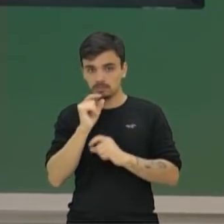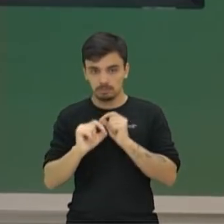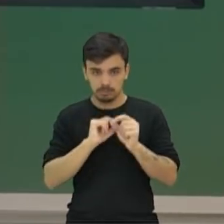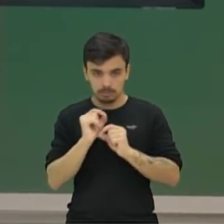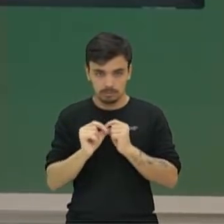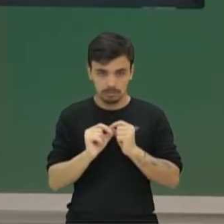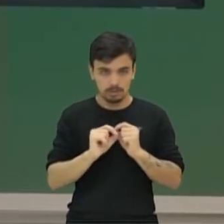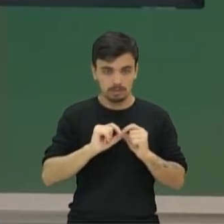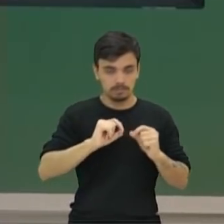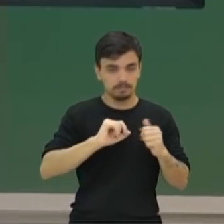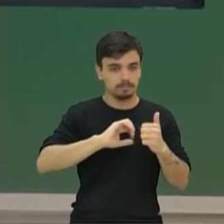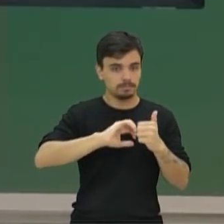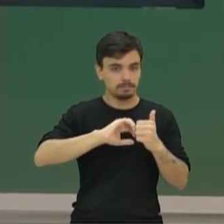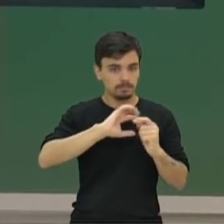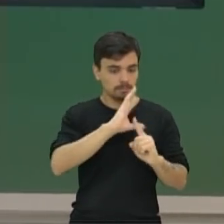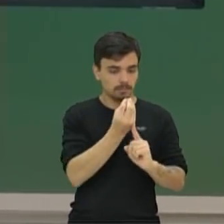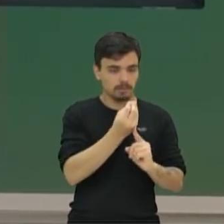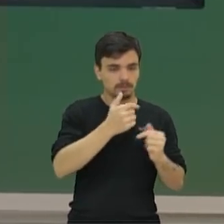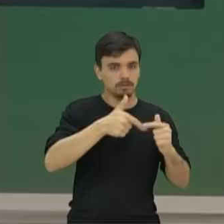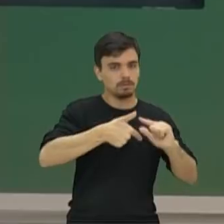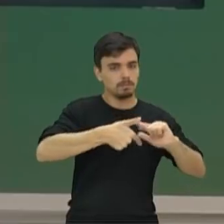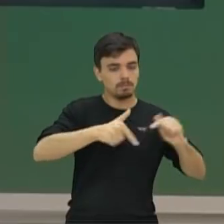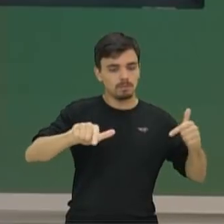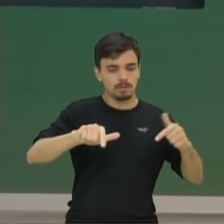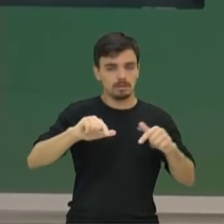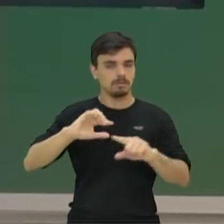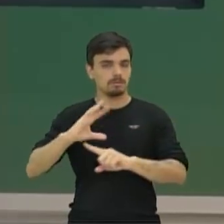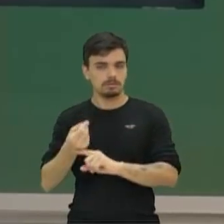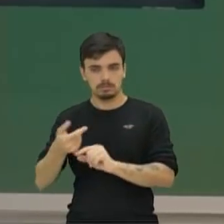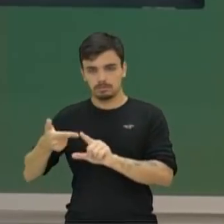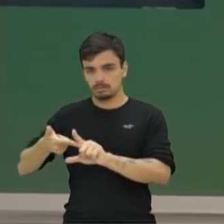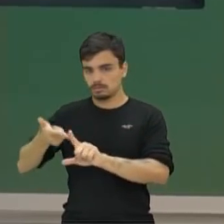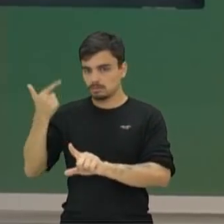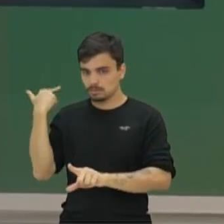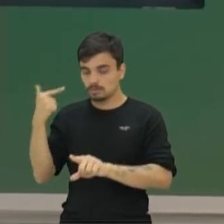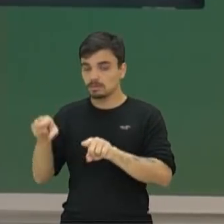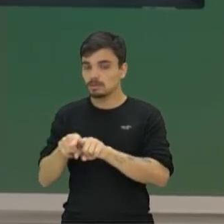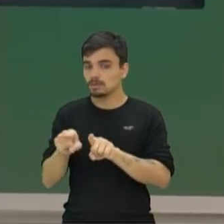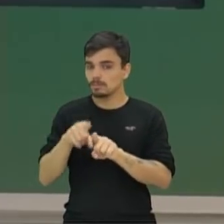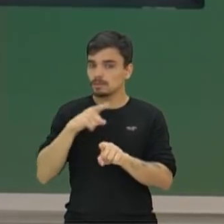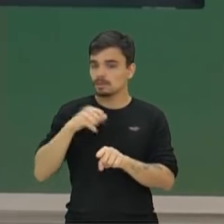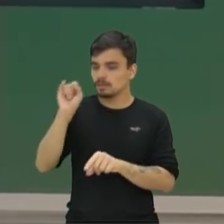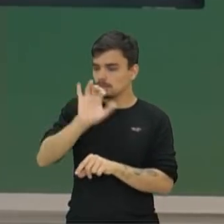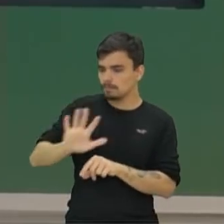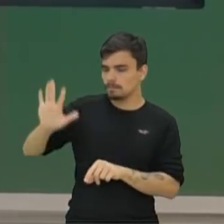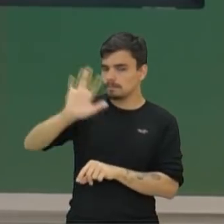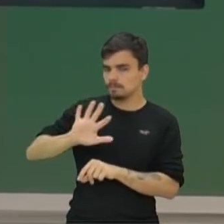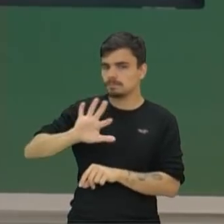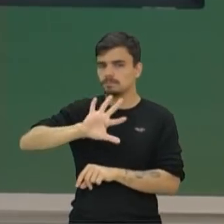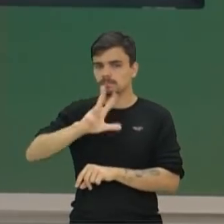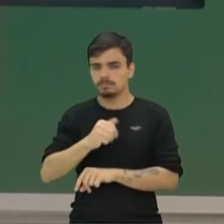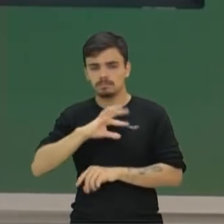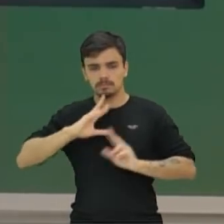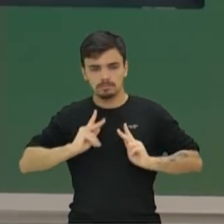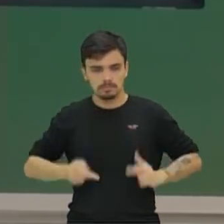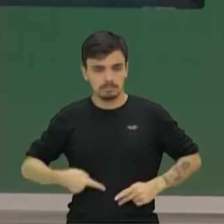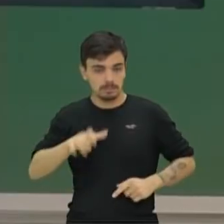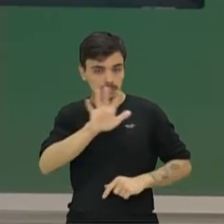moderna para a arte antiga, tá? O realismo na representação da figura humana e das paisagens, o domínio